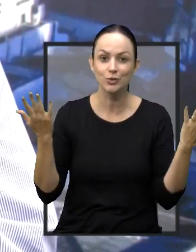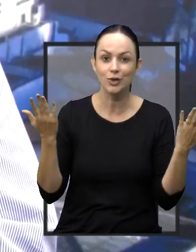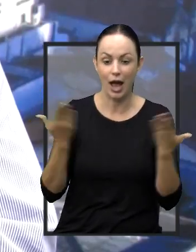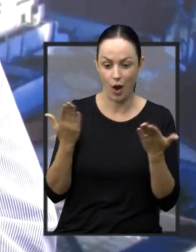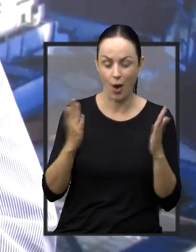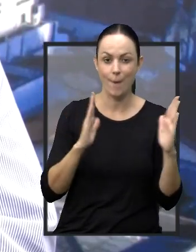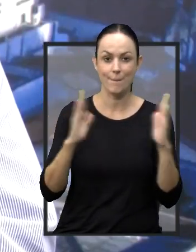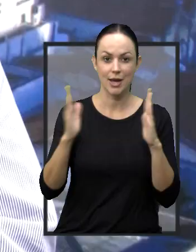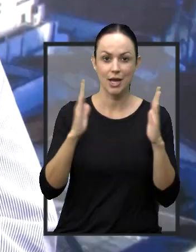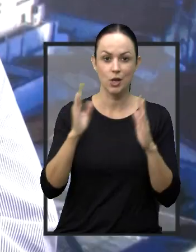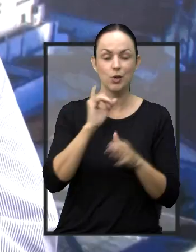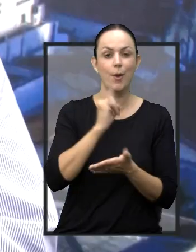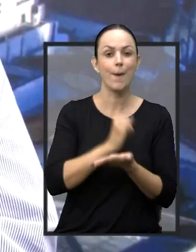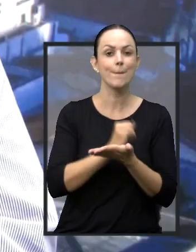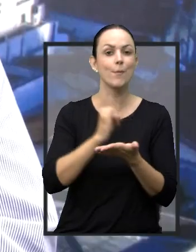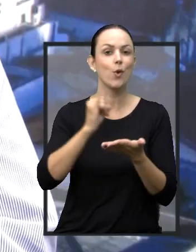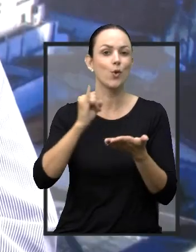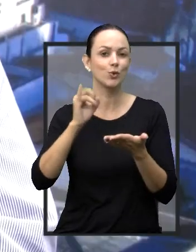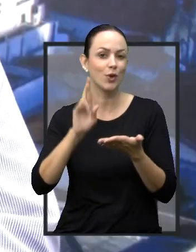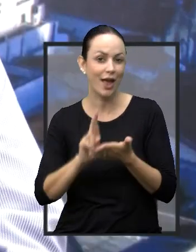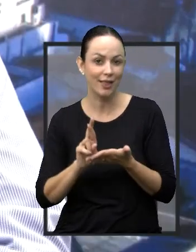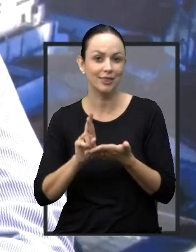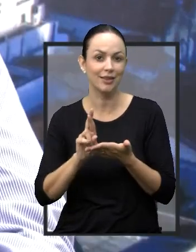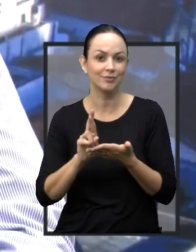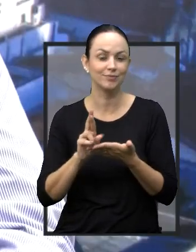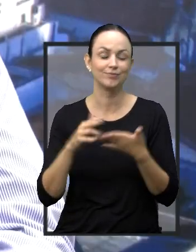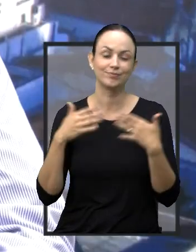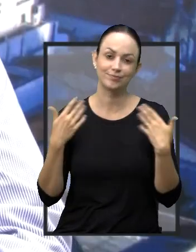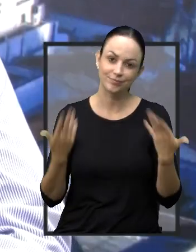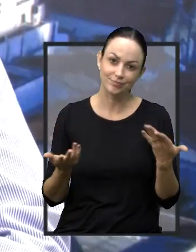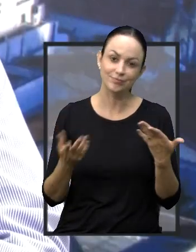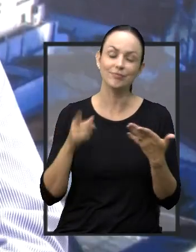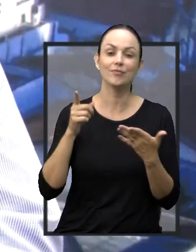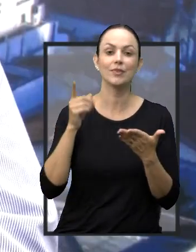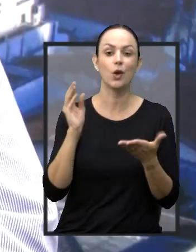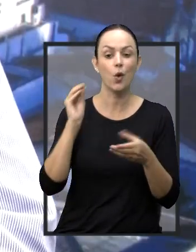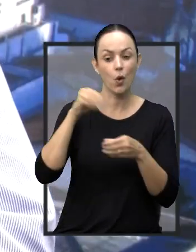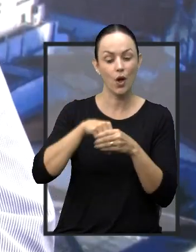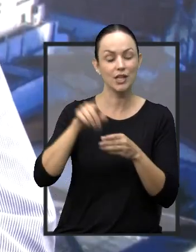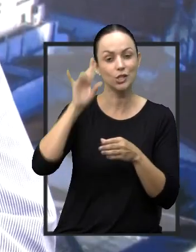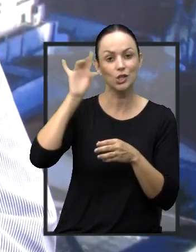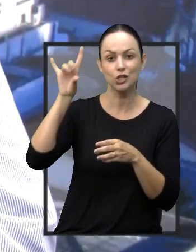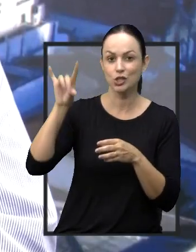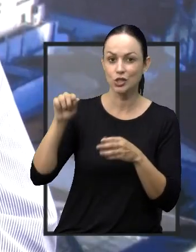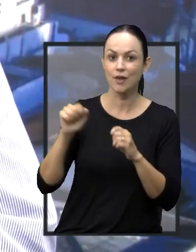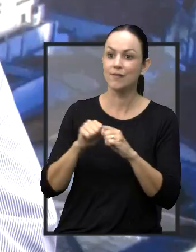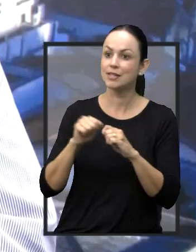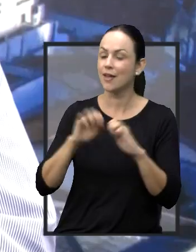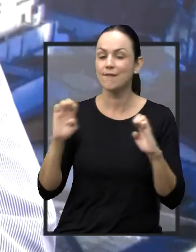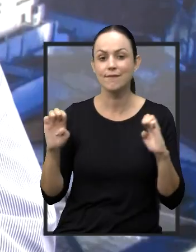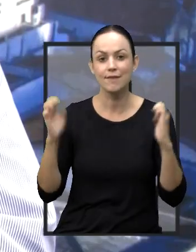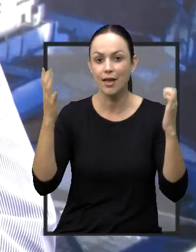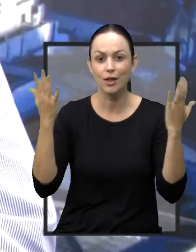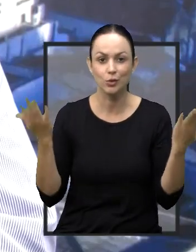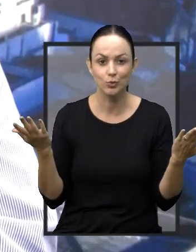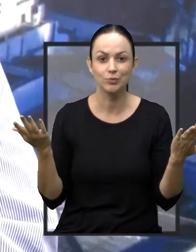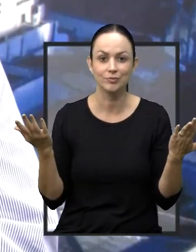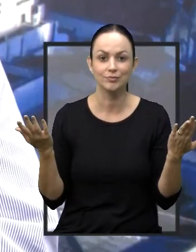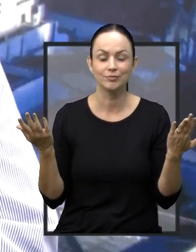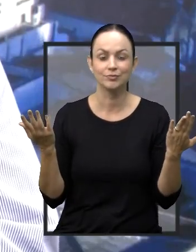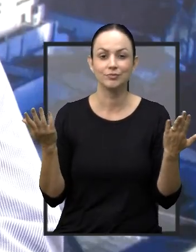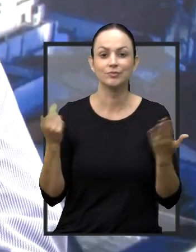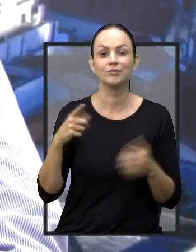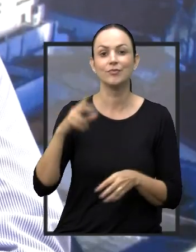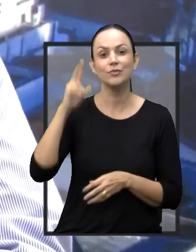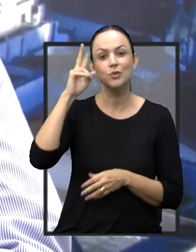imposto de renda. Então, talvez como consecução dessa inclusão no dia, produzir eventos, né? A história